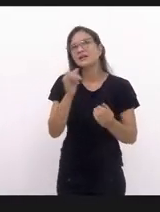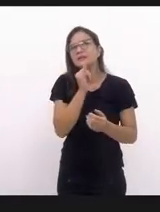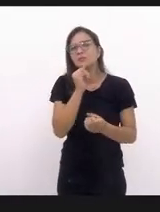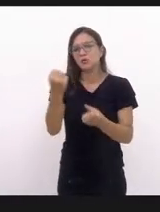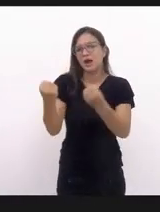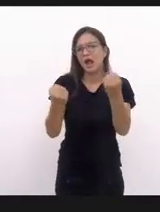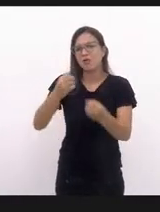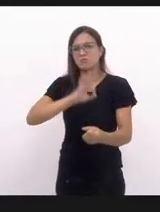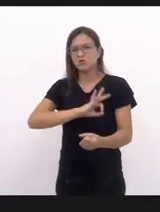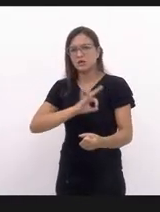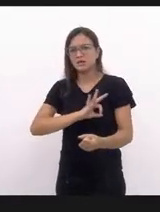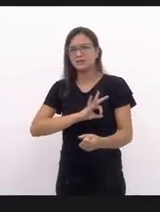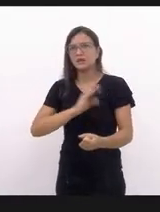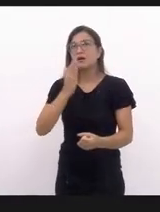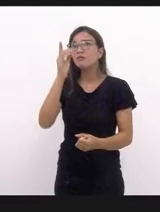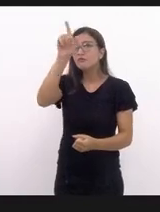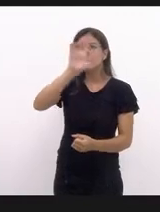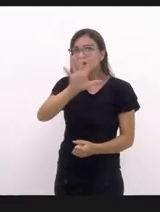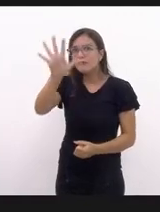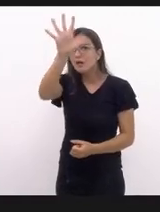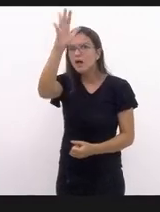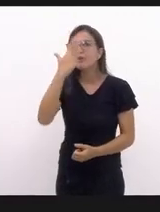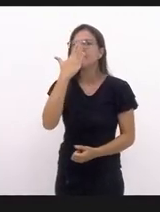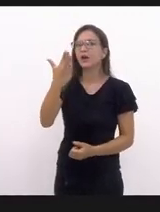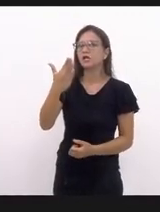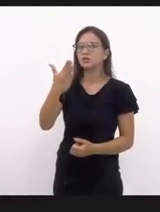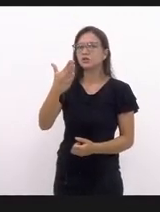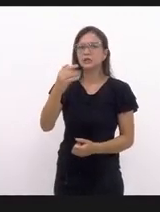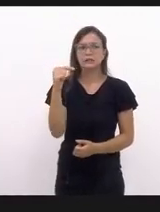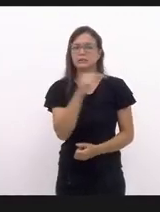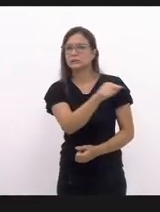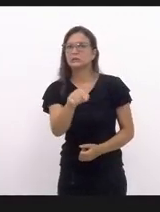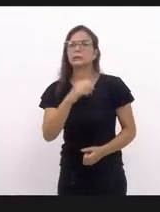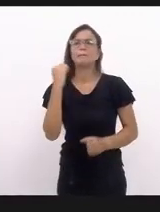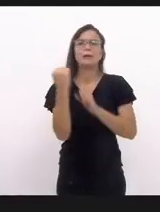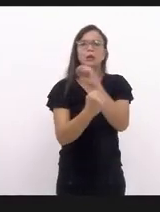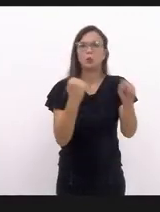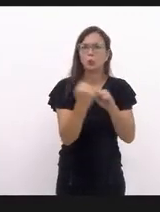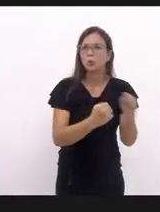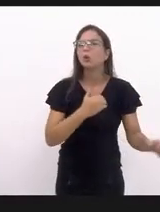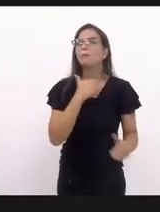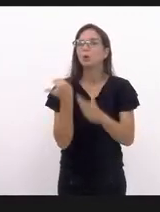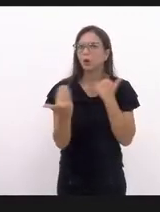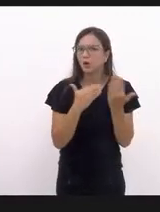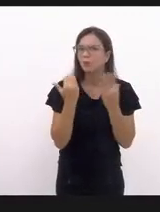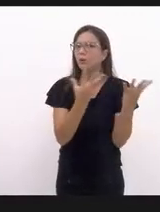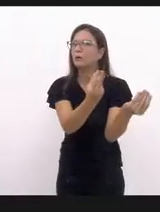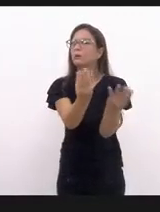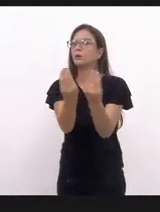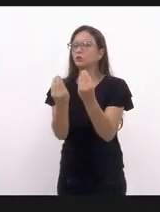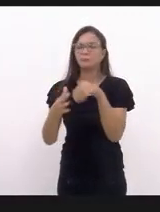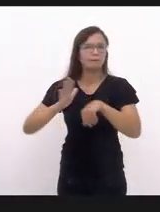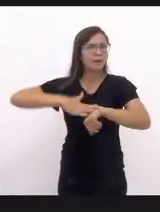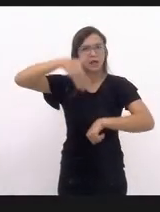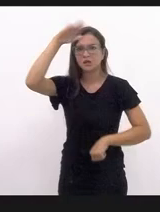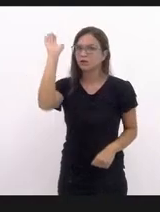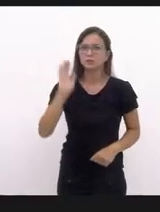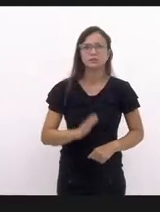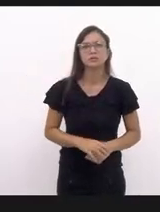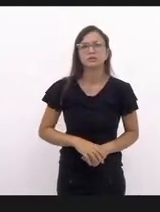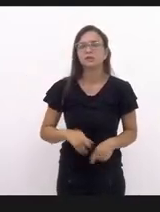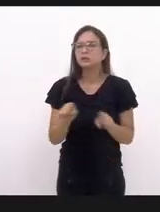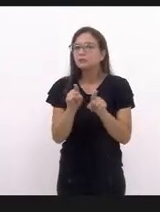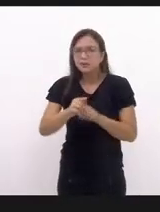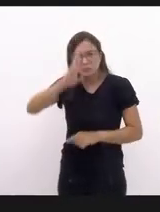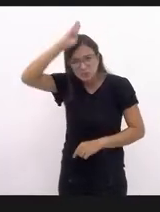as as favelas é que mais morre dentro da Segurança Pública o nosso pessoal do Corpo de Bombeiros também que tem sofrido